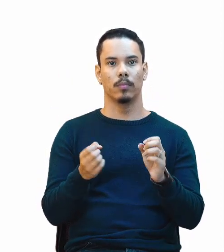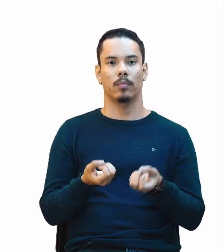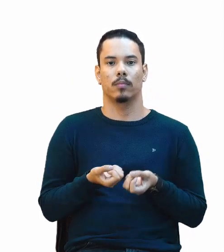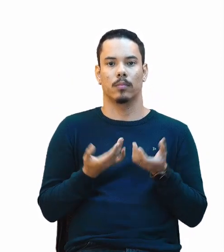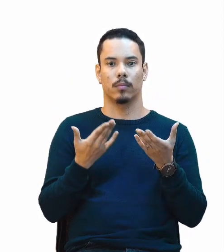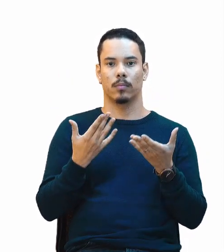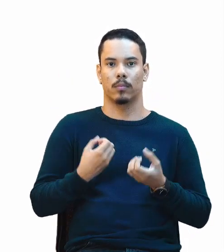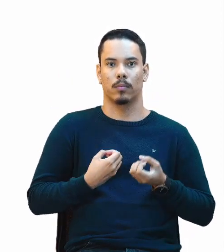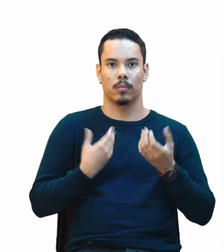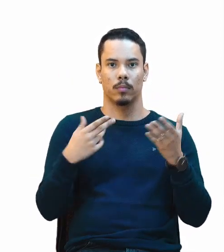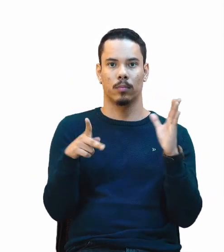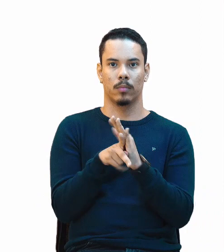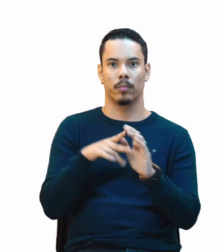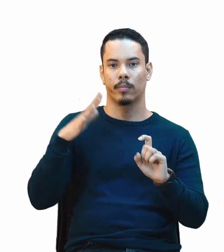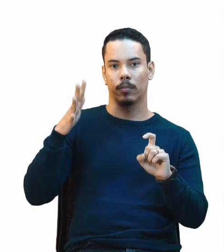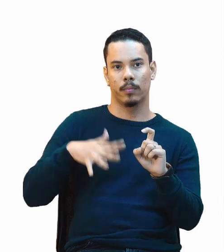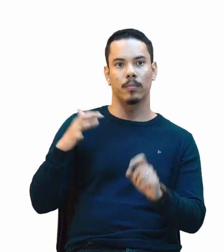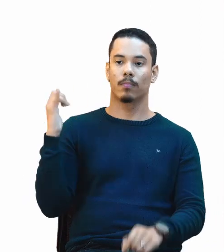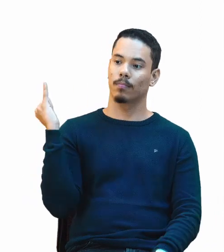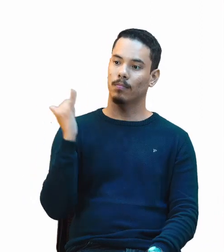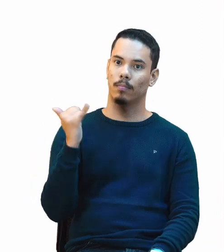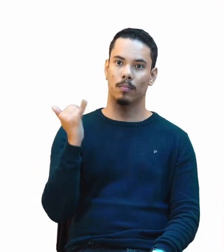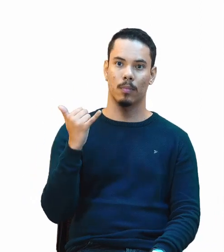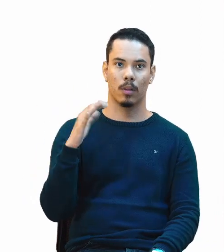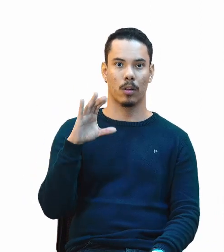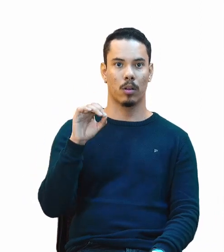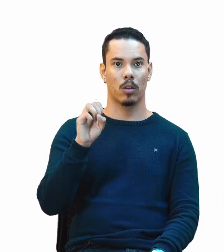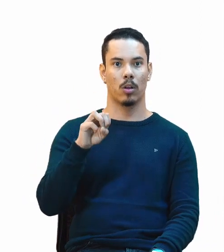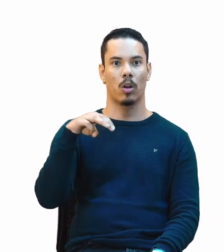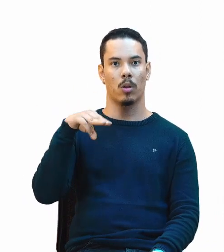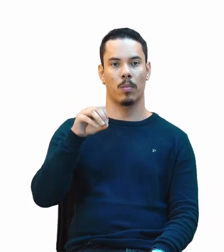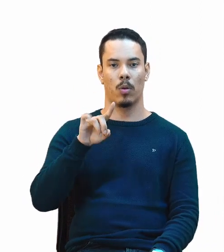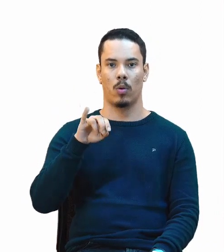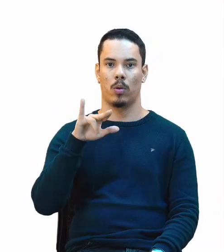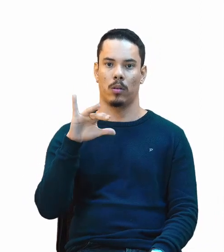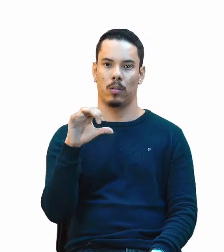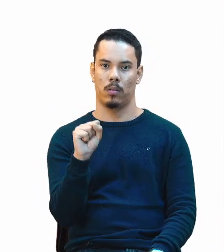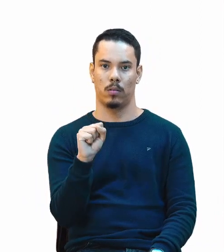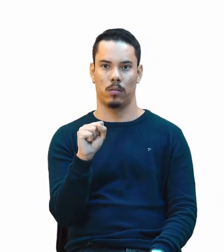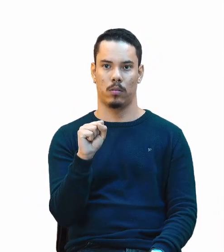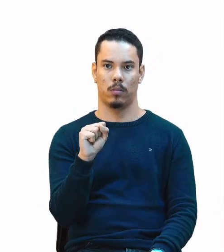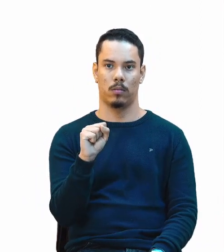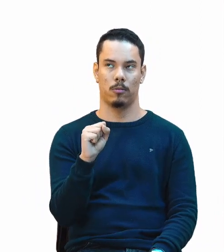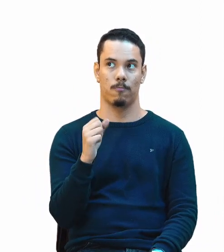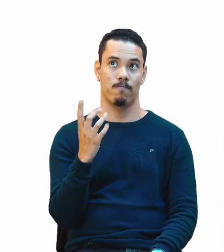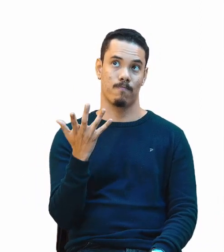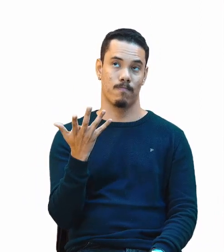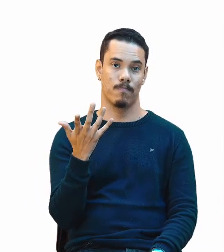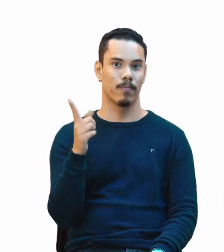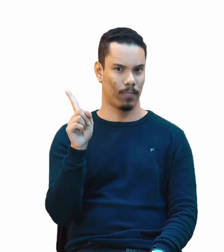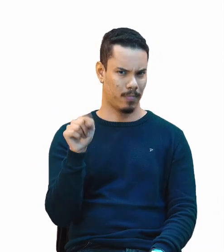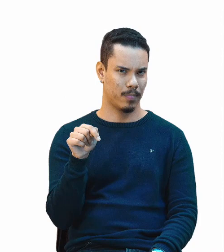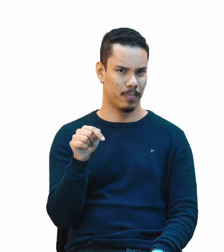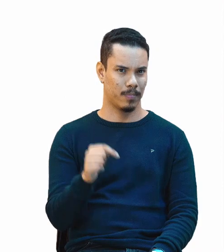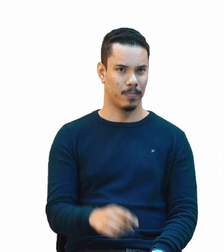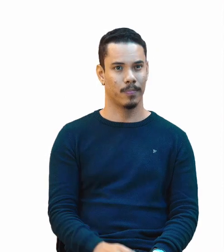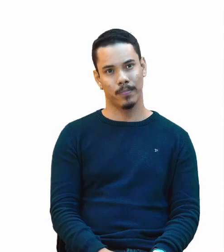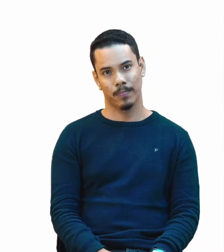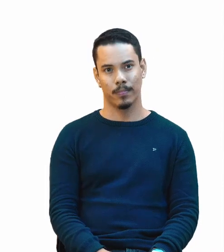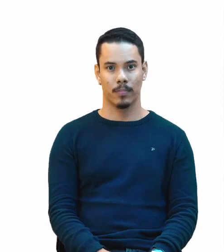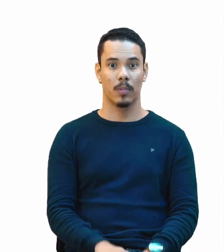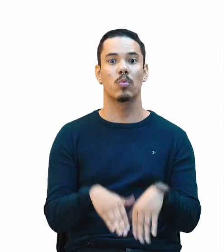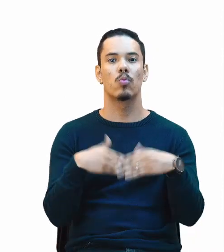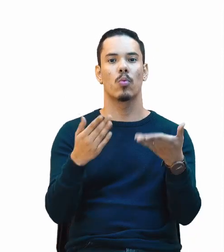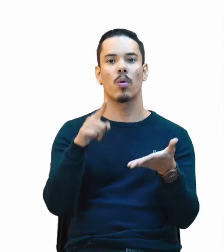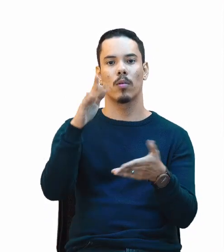sobre os mitos e as narrativas cosmogônicas. Será que é aí? Qual você marcou aí?